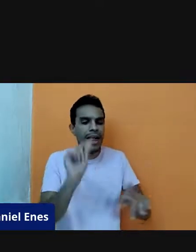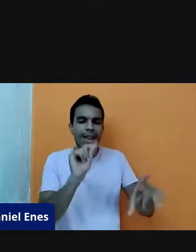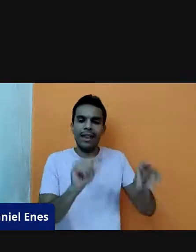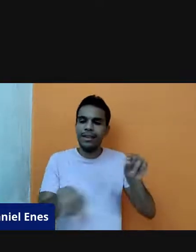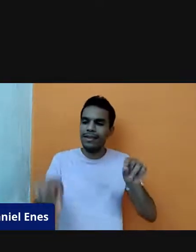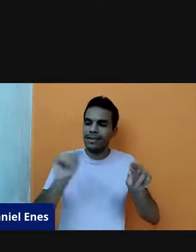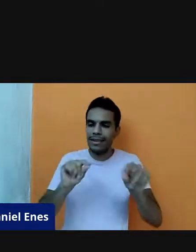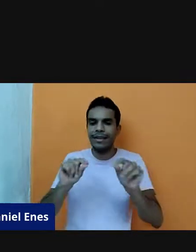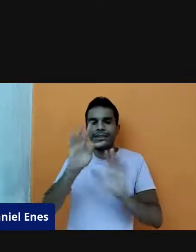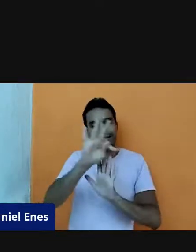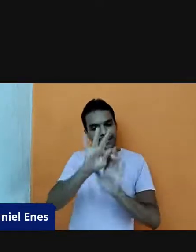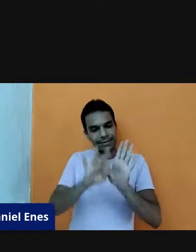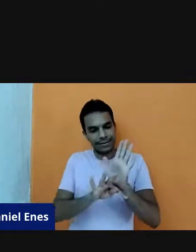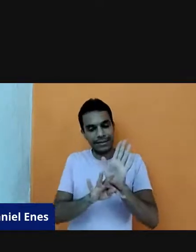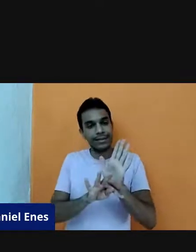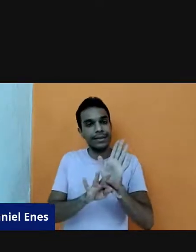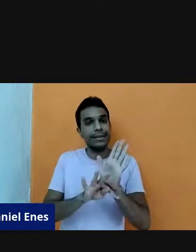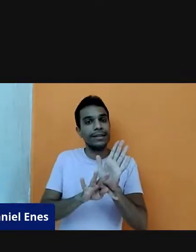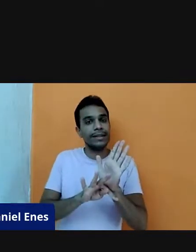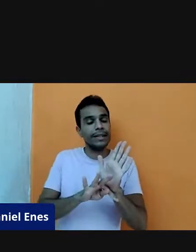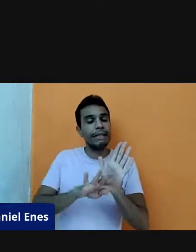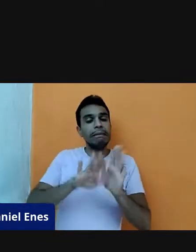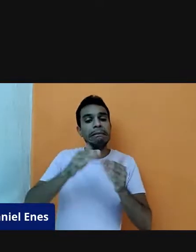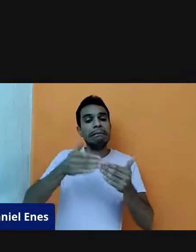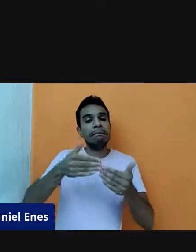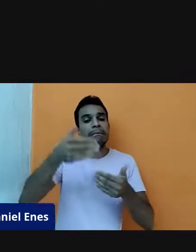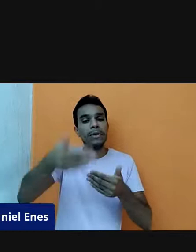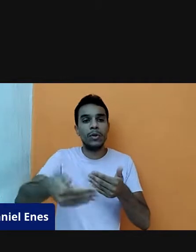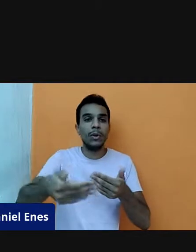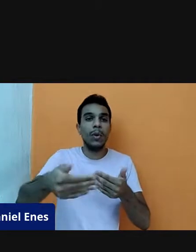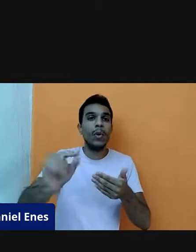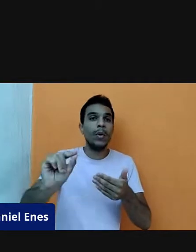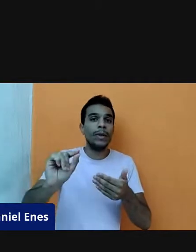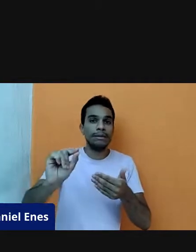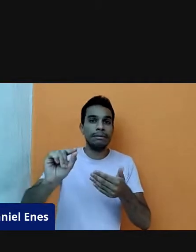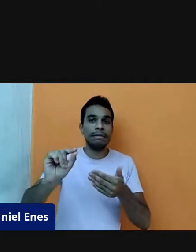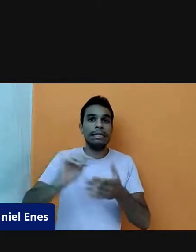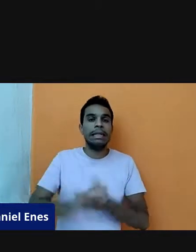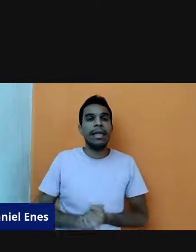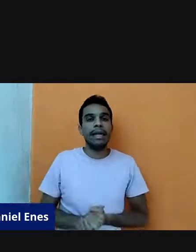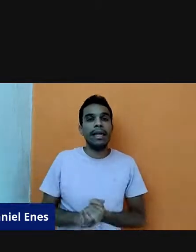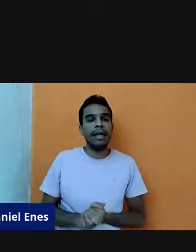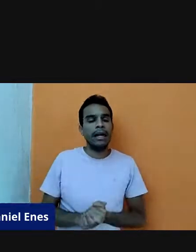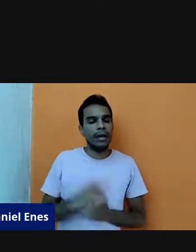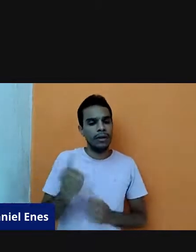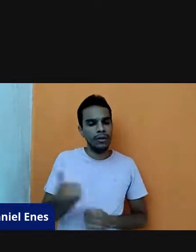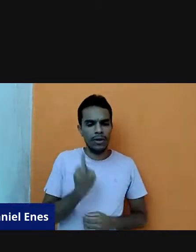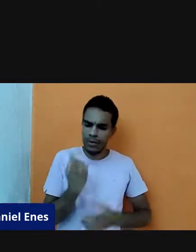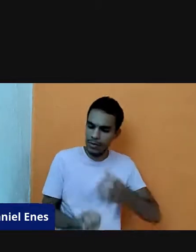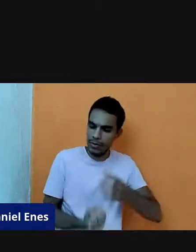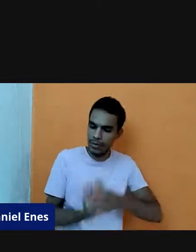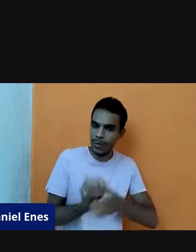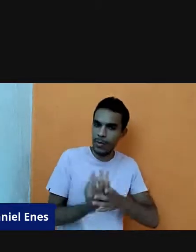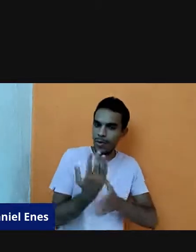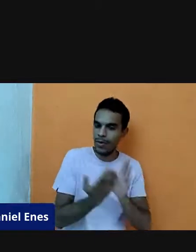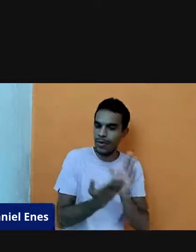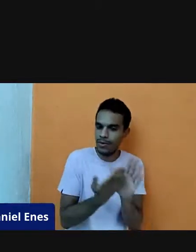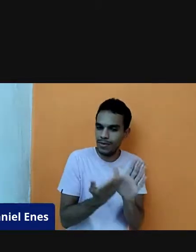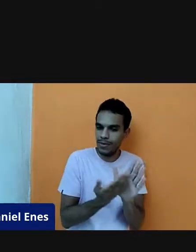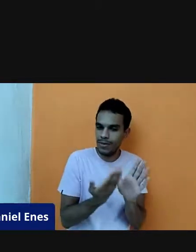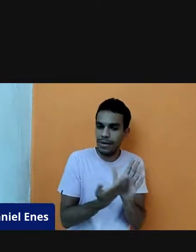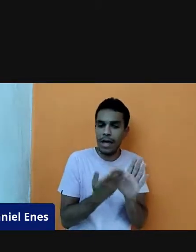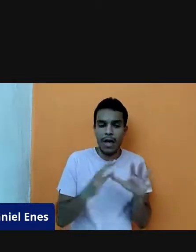textos e, em seguida, eles... A gente produz a revista, essa